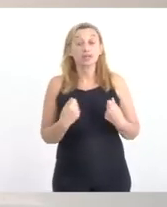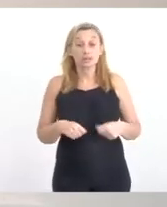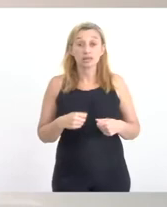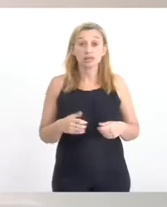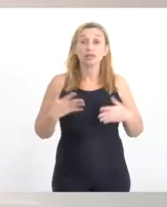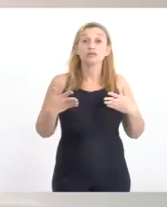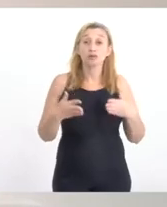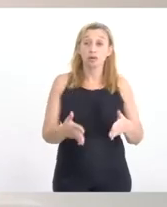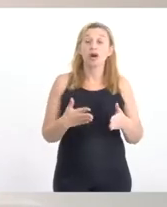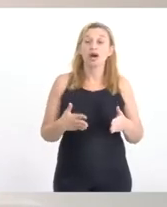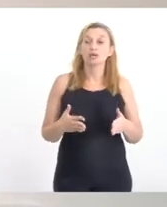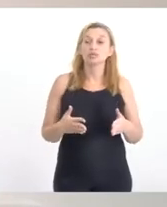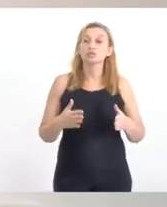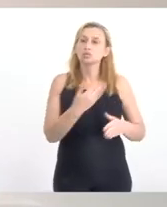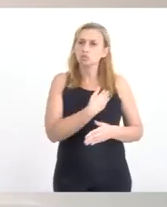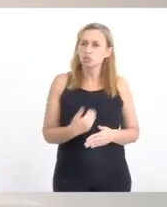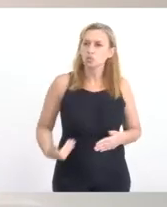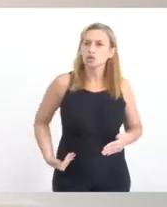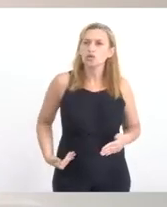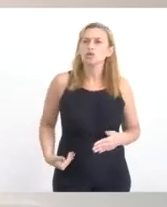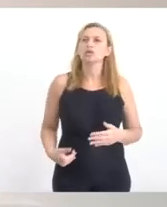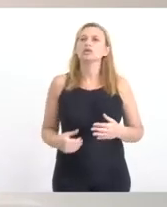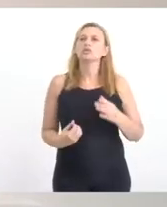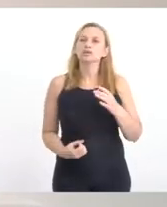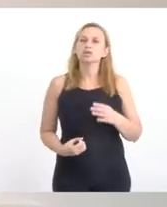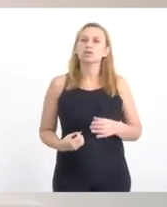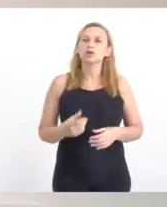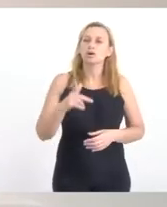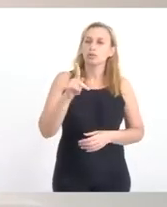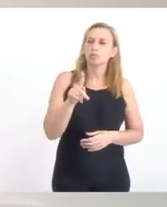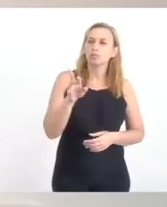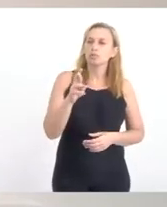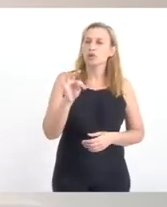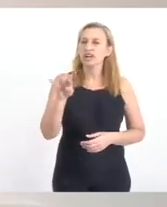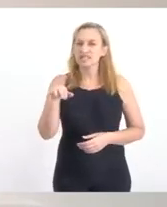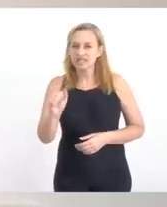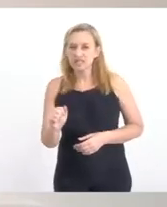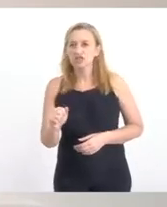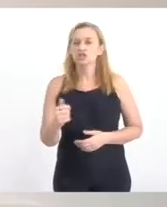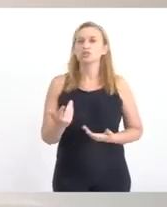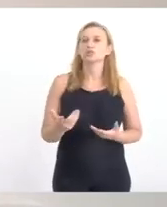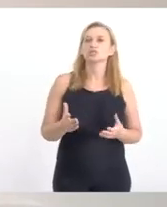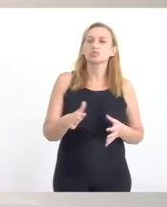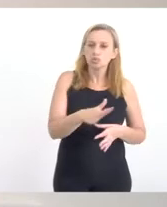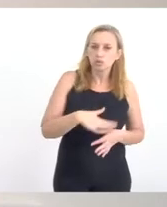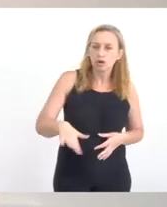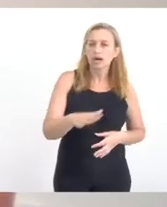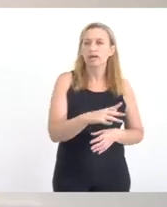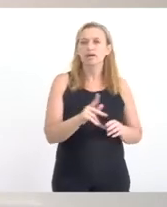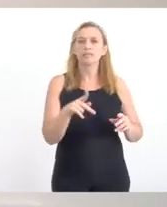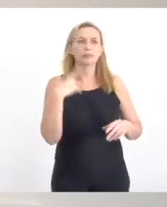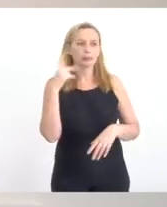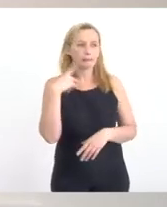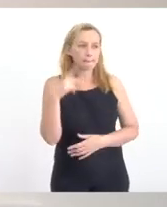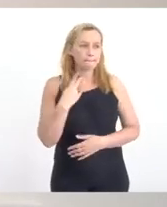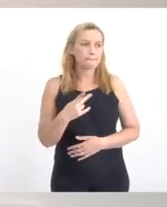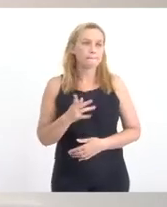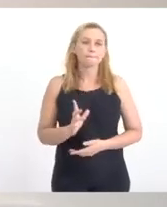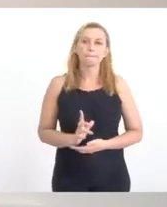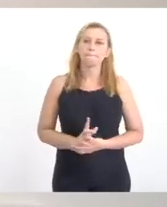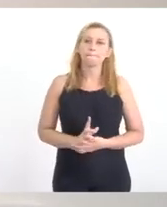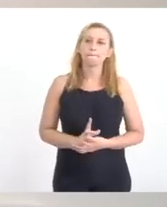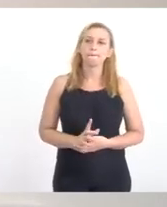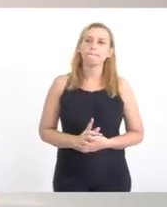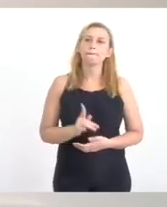tá né no governo seja Progressista né no no campo para lamentar aí se